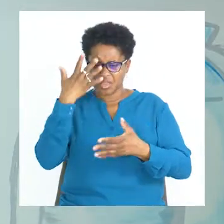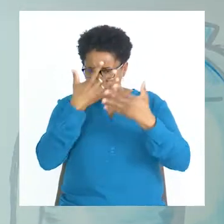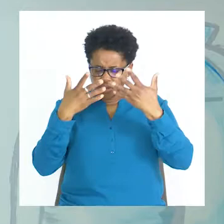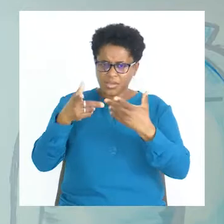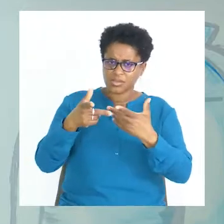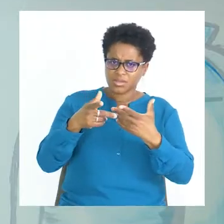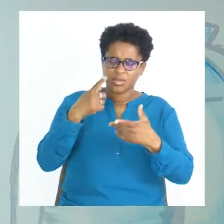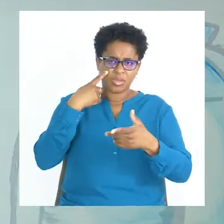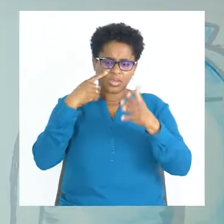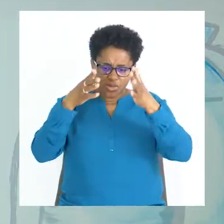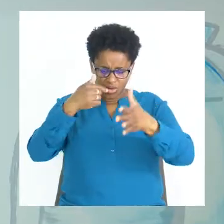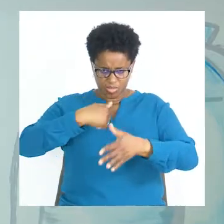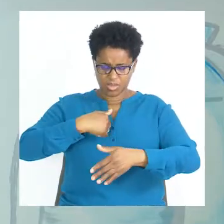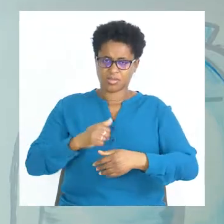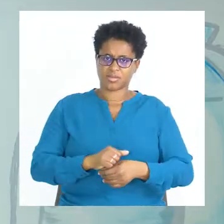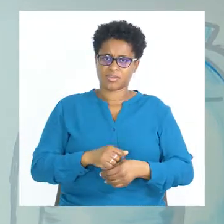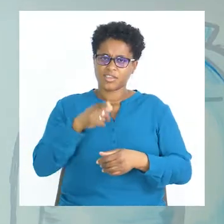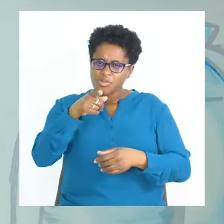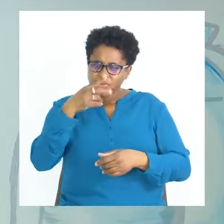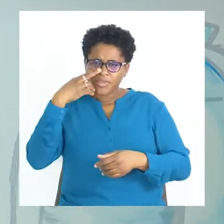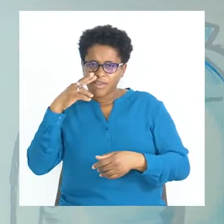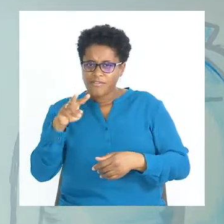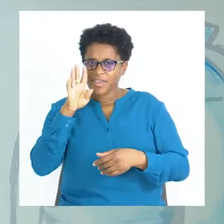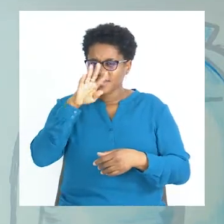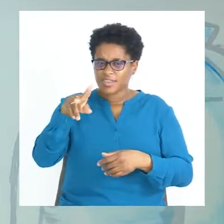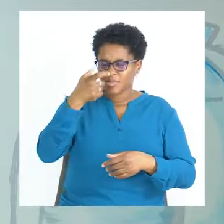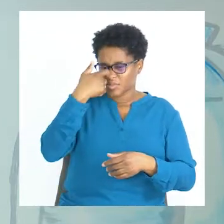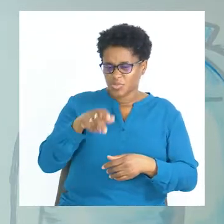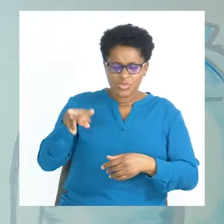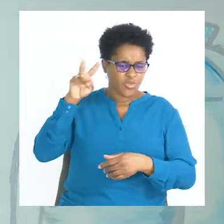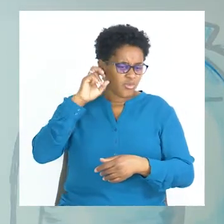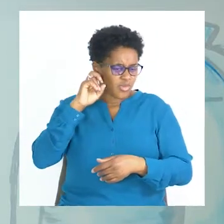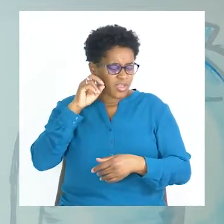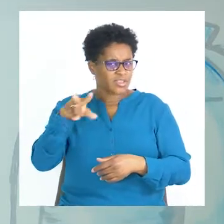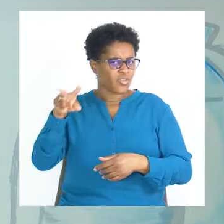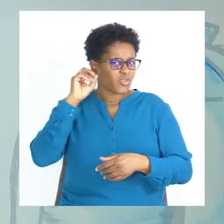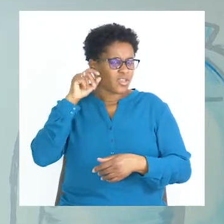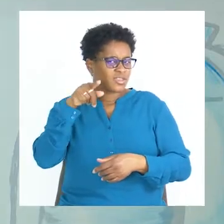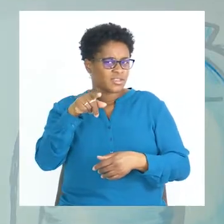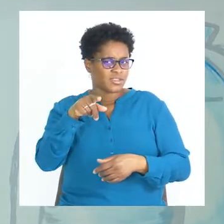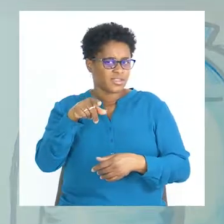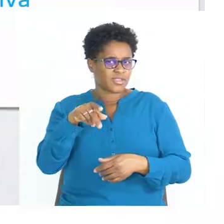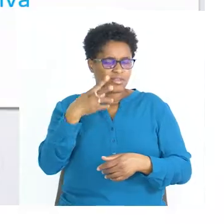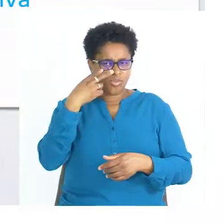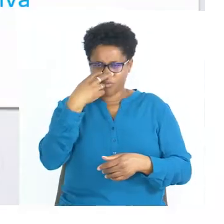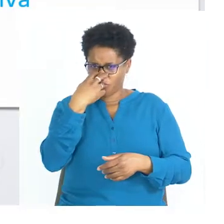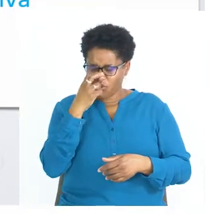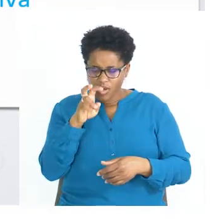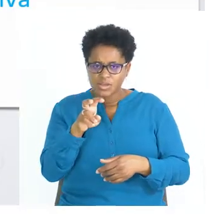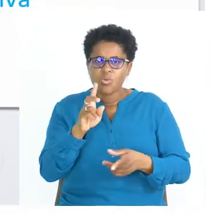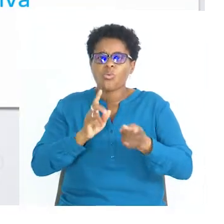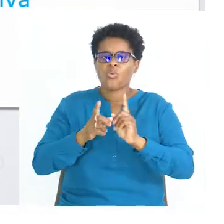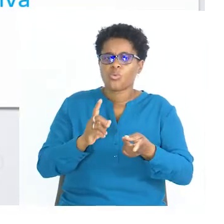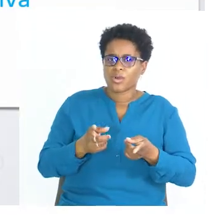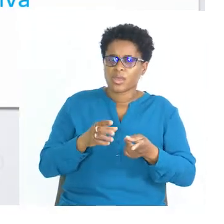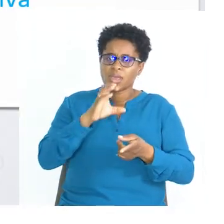mim. Tu estás a ver se, de facto, a pessoa está a ouvir-te, está a escutar-te e, então, focaliza-se naquilo